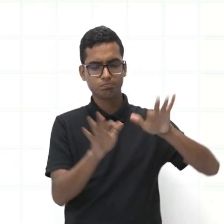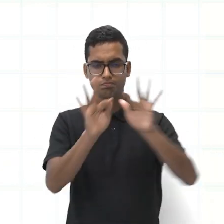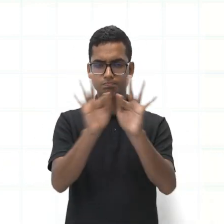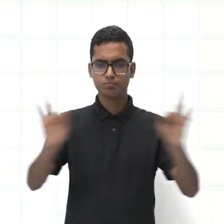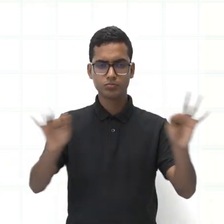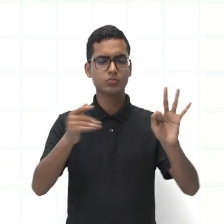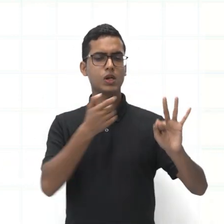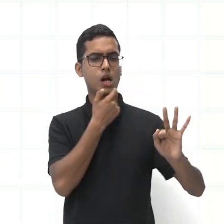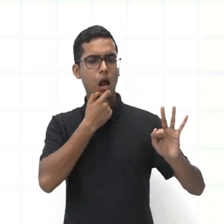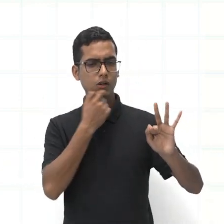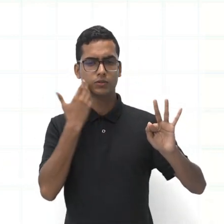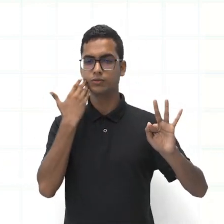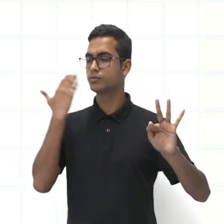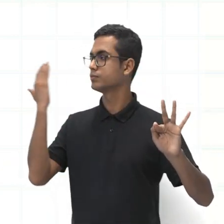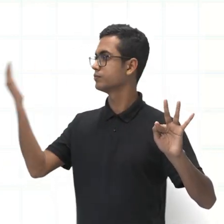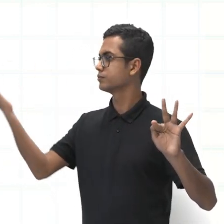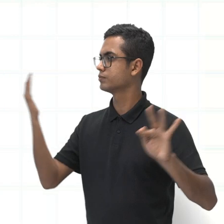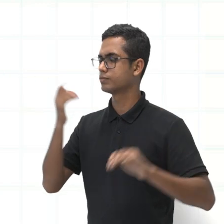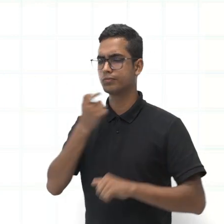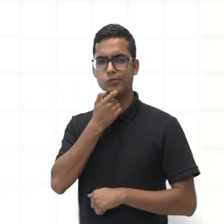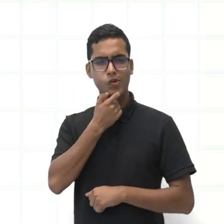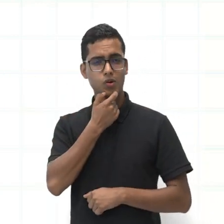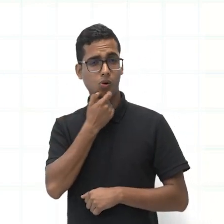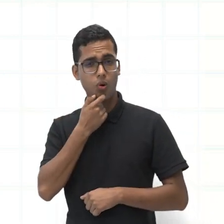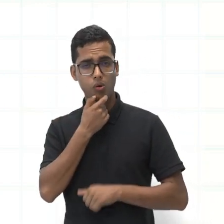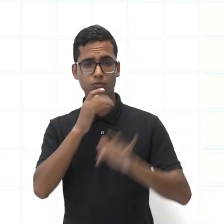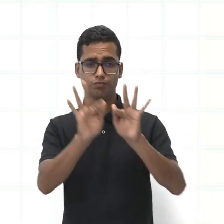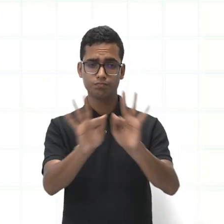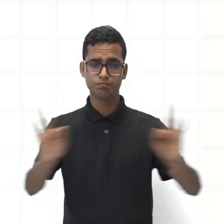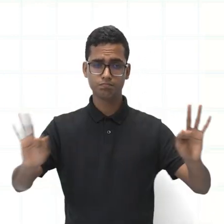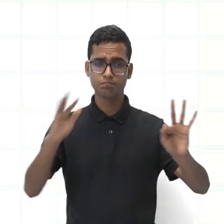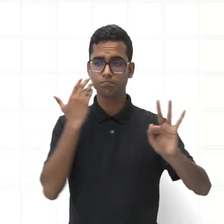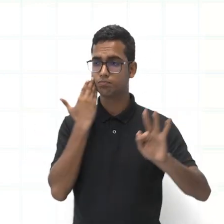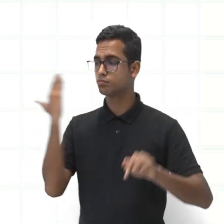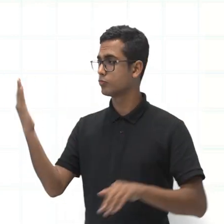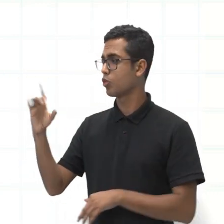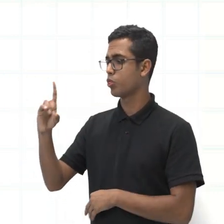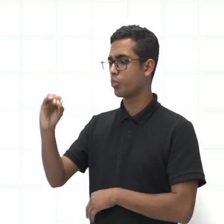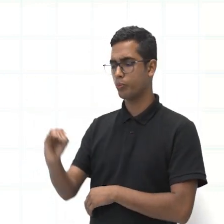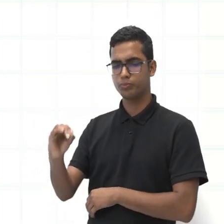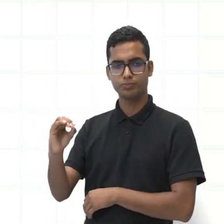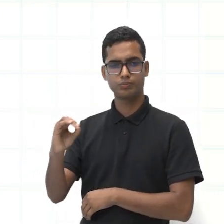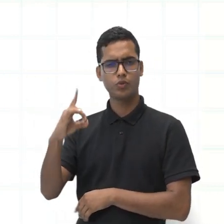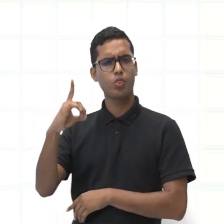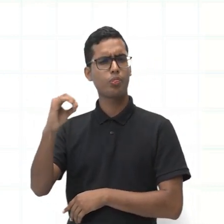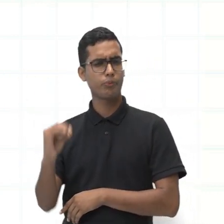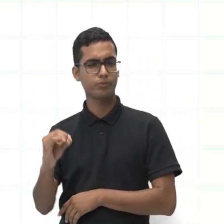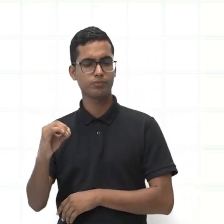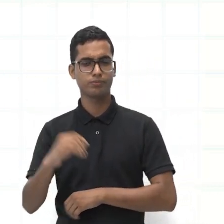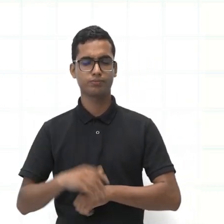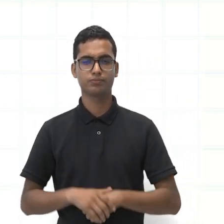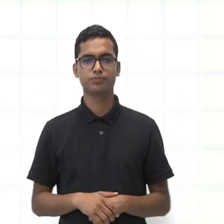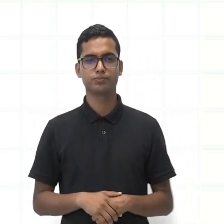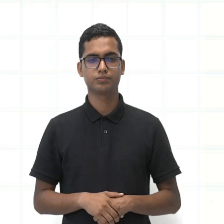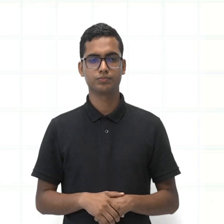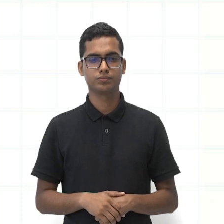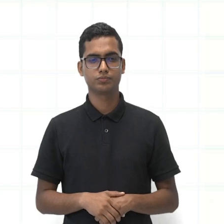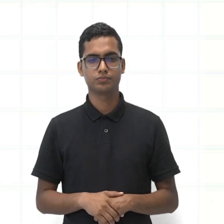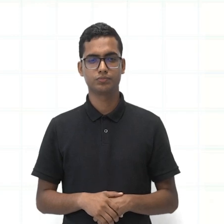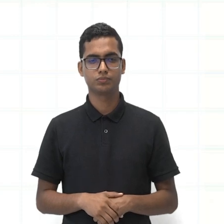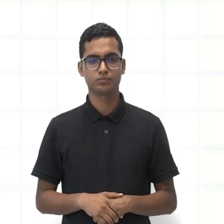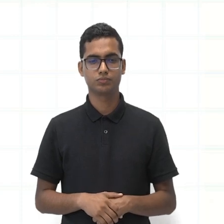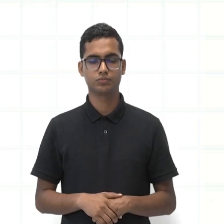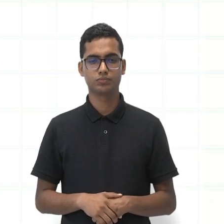Você prefere, do you, lembra do verbo auxiliar? Olha aqui, ó, ele não tem tradução, mas ele é necessário para formar minha pergunta. Olha